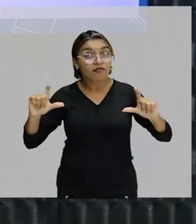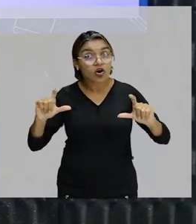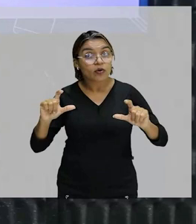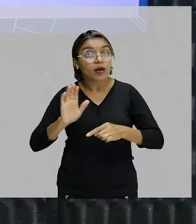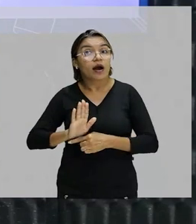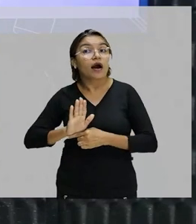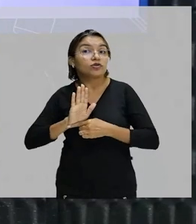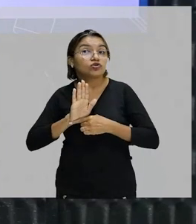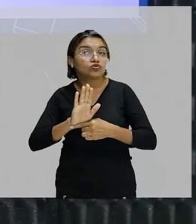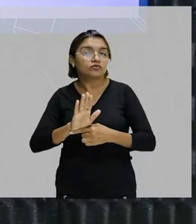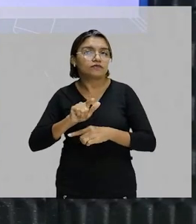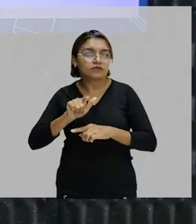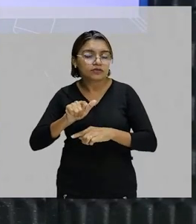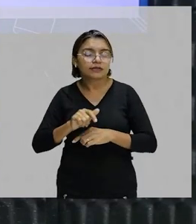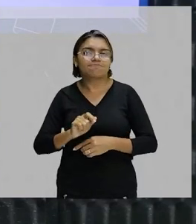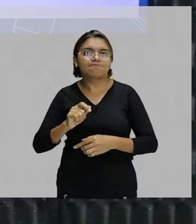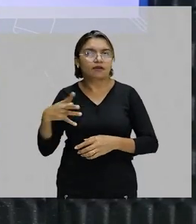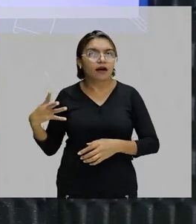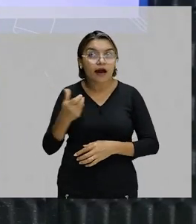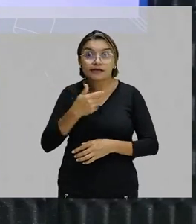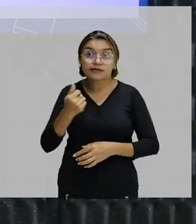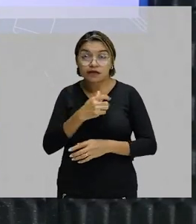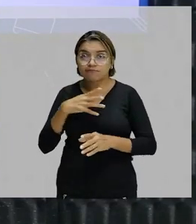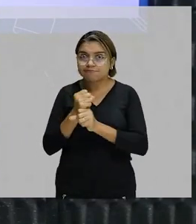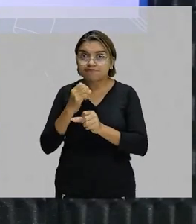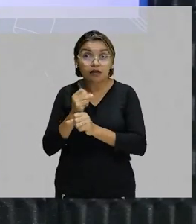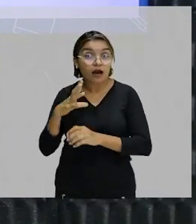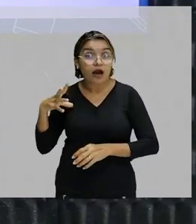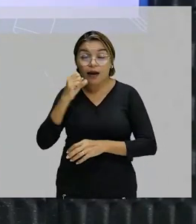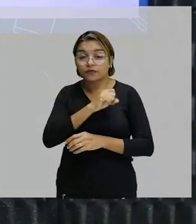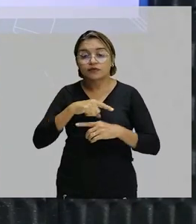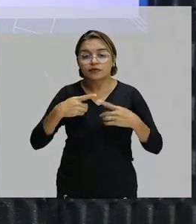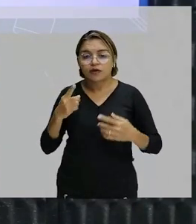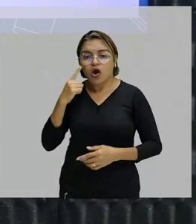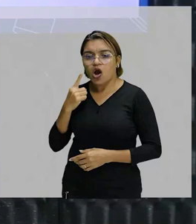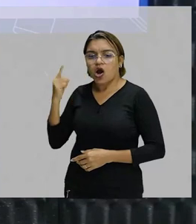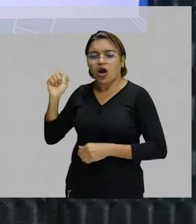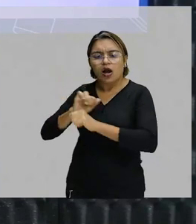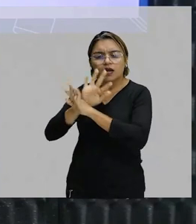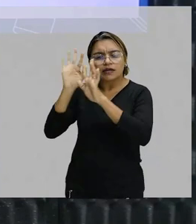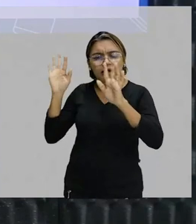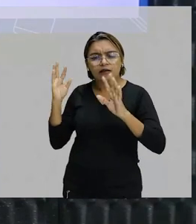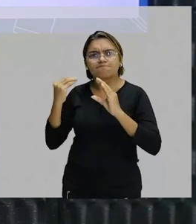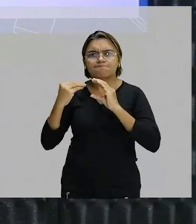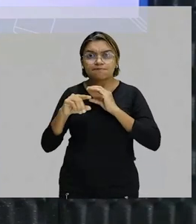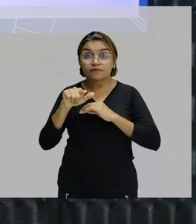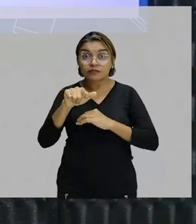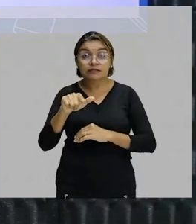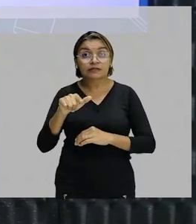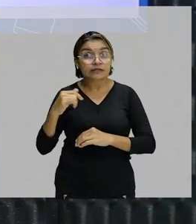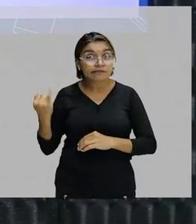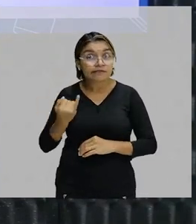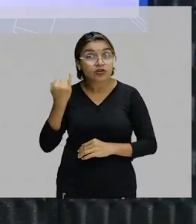e muito para acelerar o teu cálculo por isso tá aqui ó claramente para você a